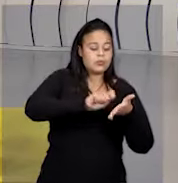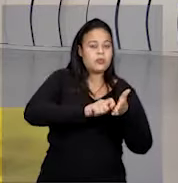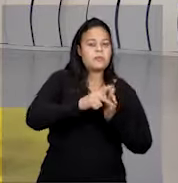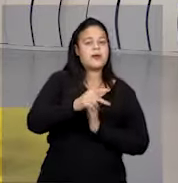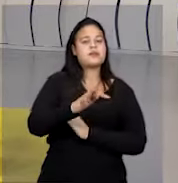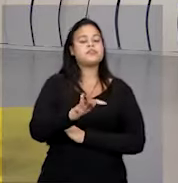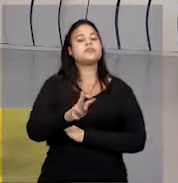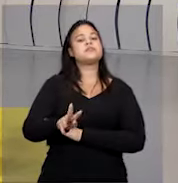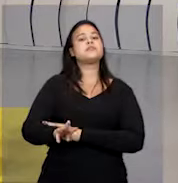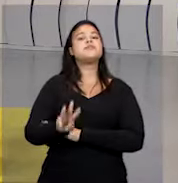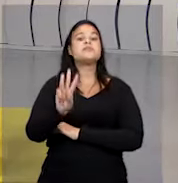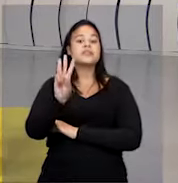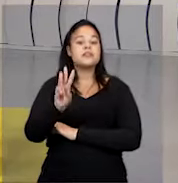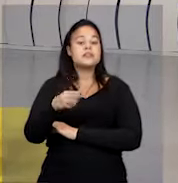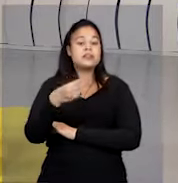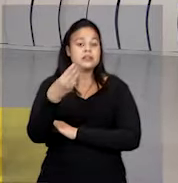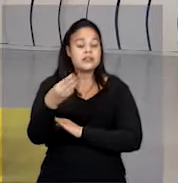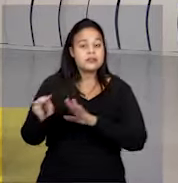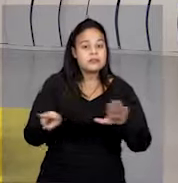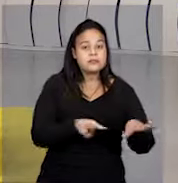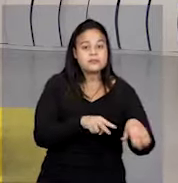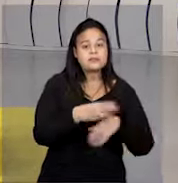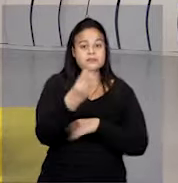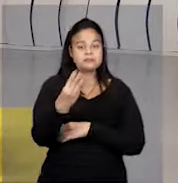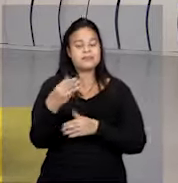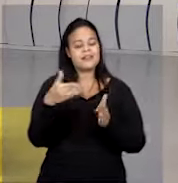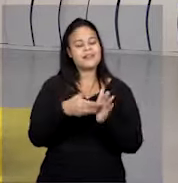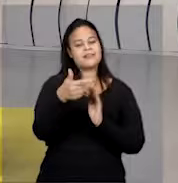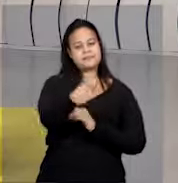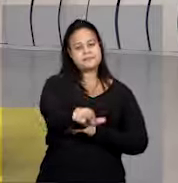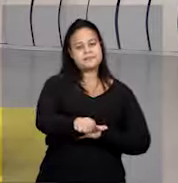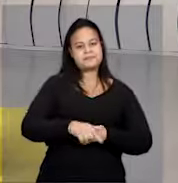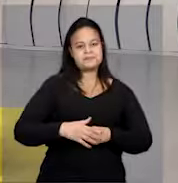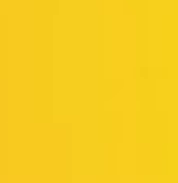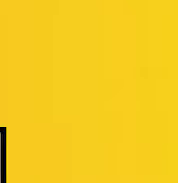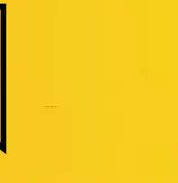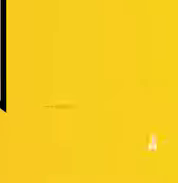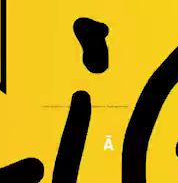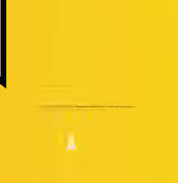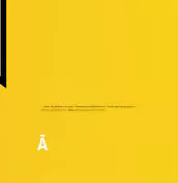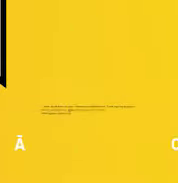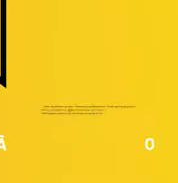no PET volume 3, semana 3. Até lá, aguardo vocês.